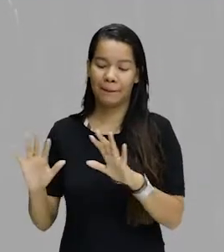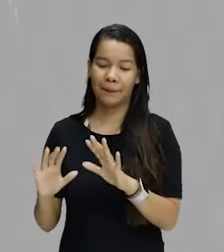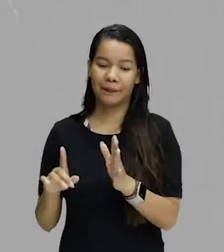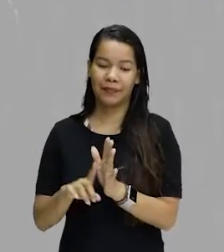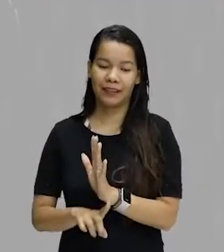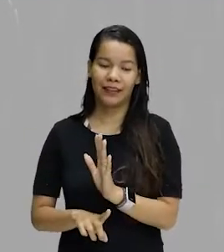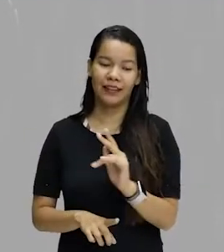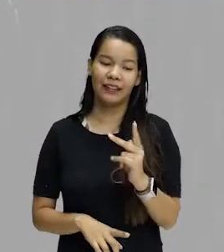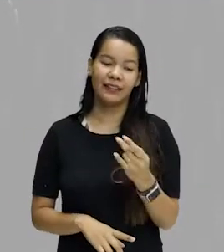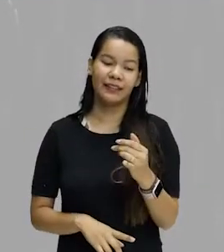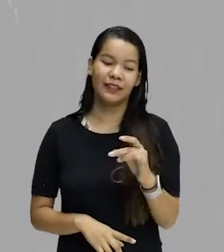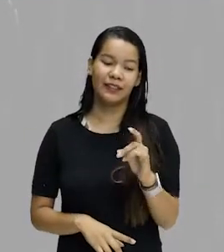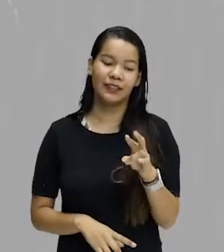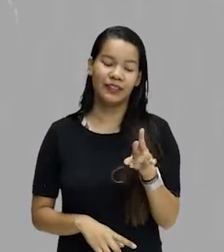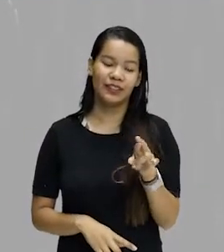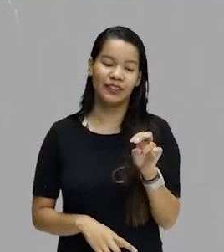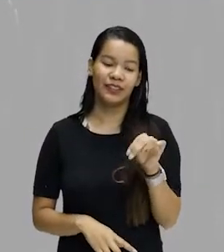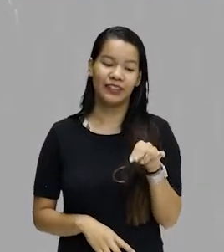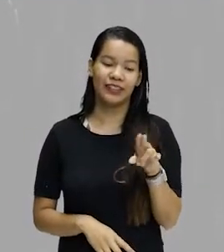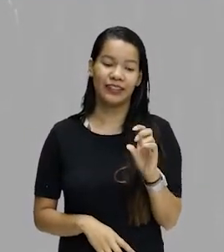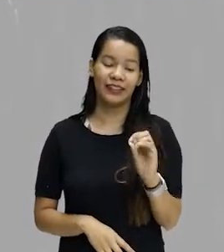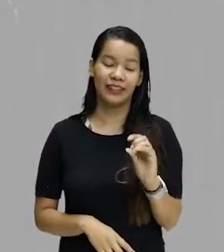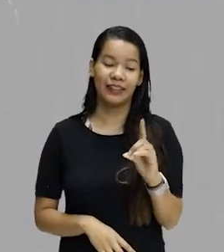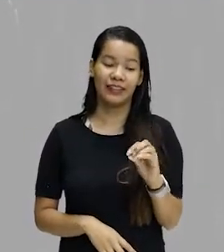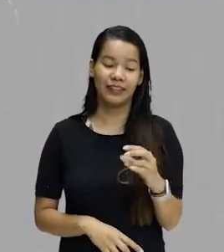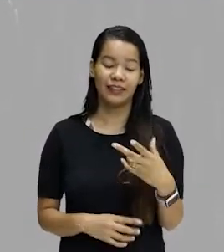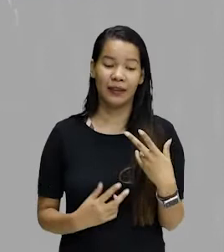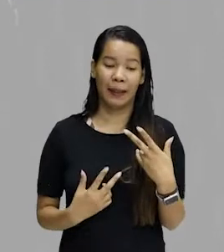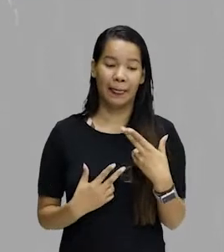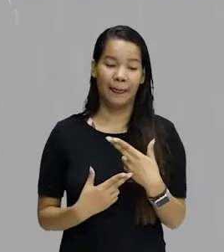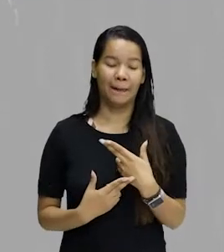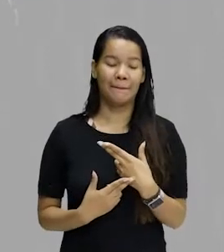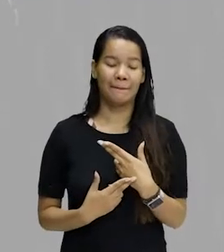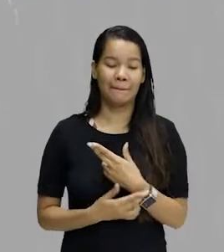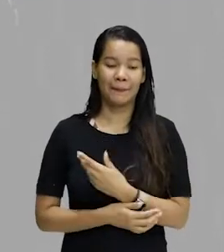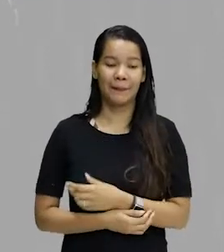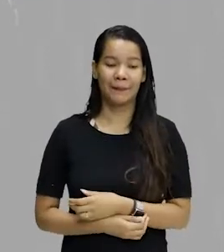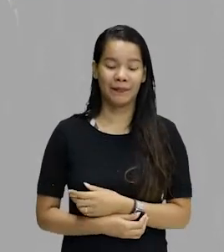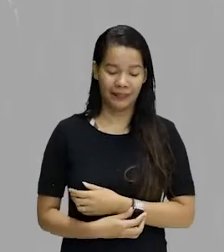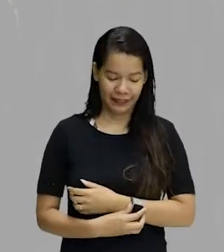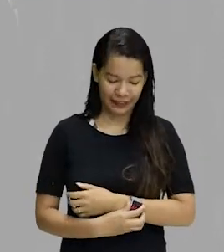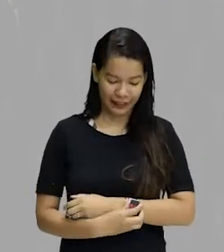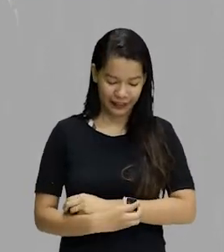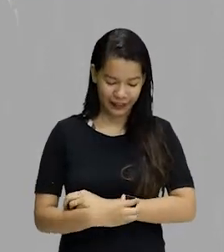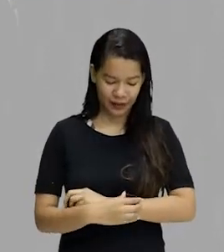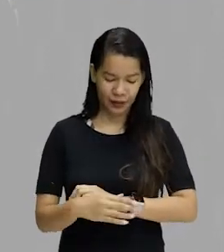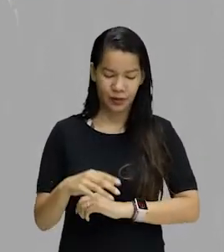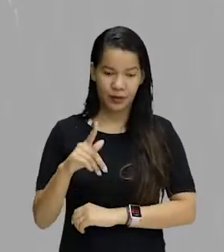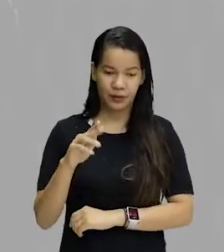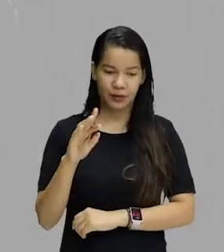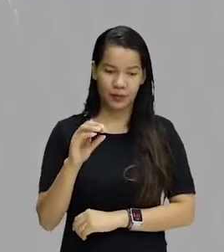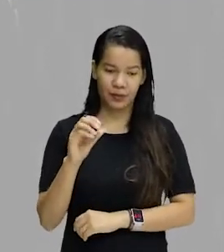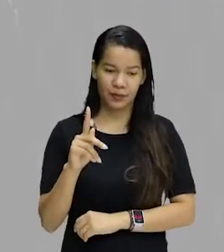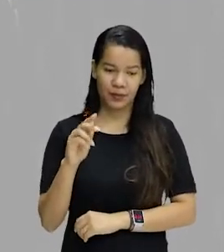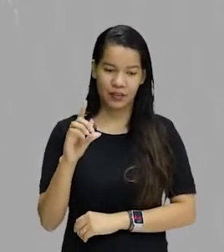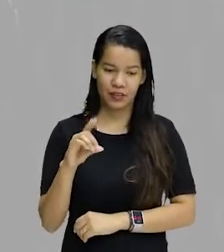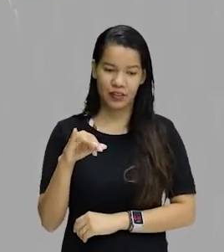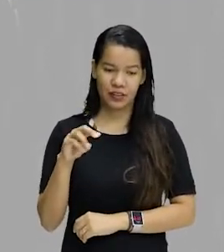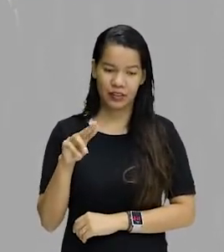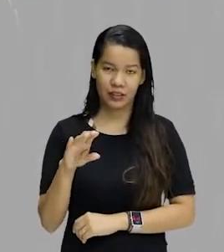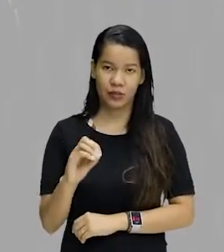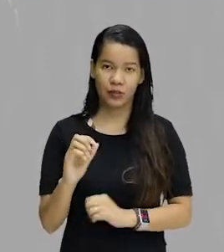hidrogenado. Da mesma forma, na reação do propadieno, né, com